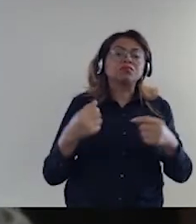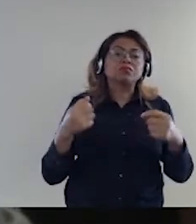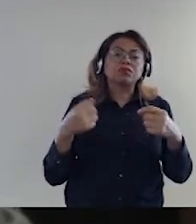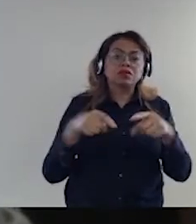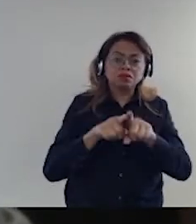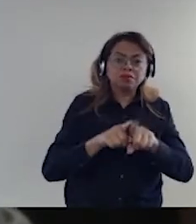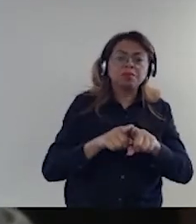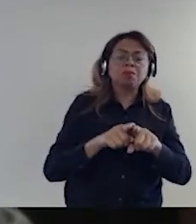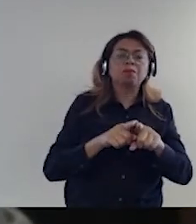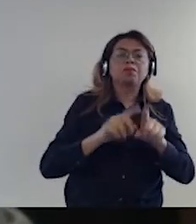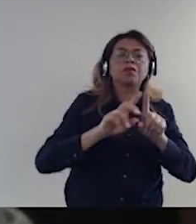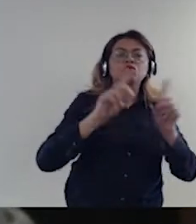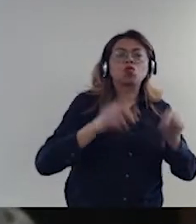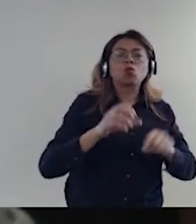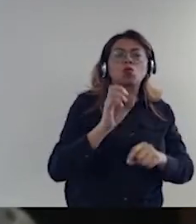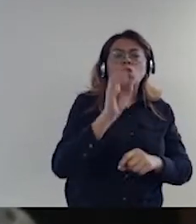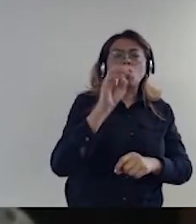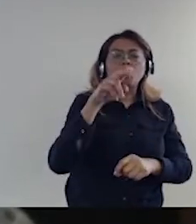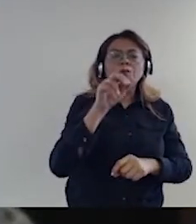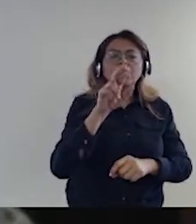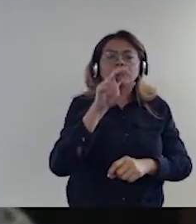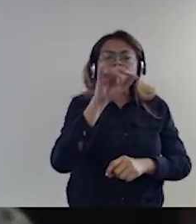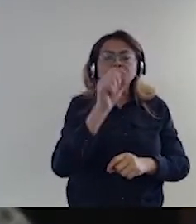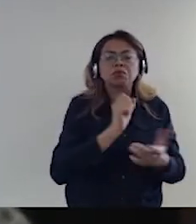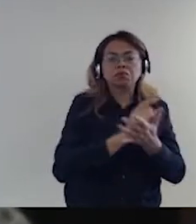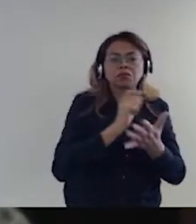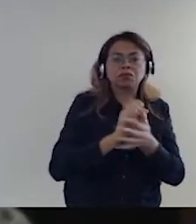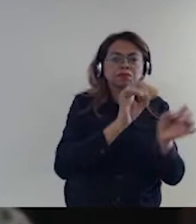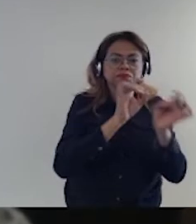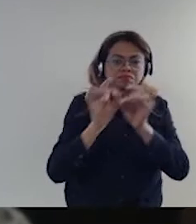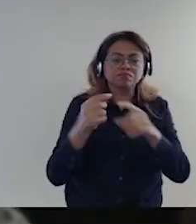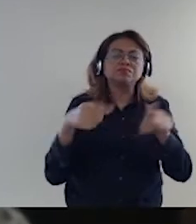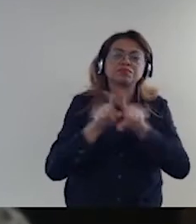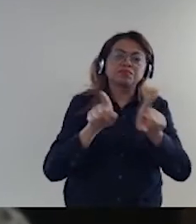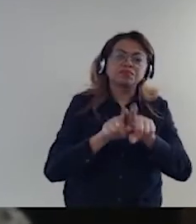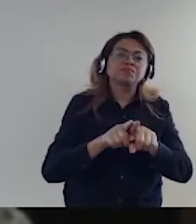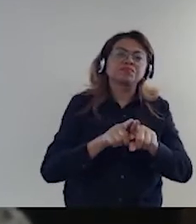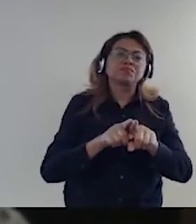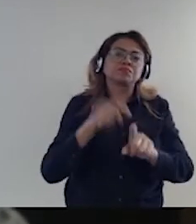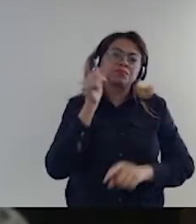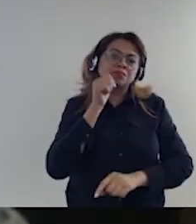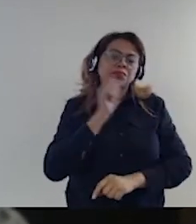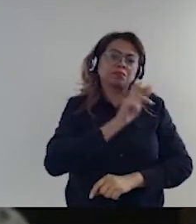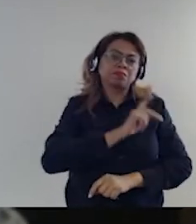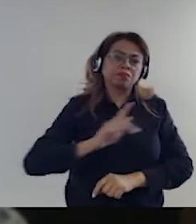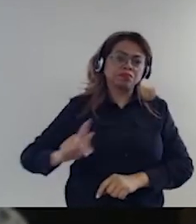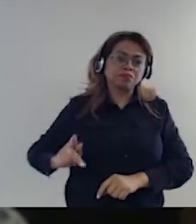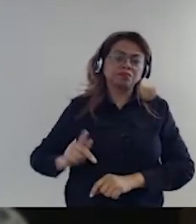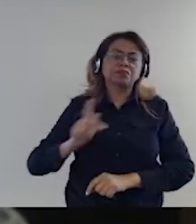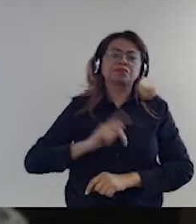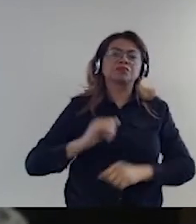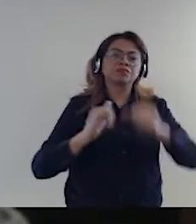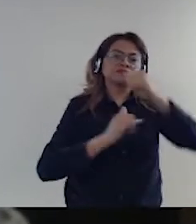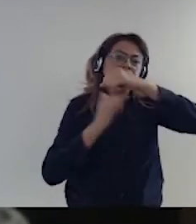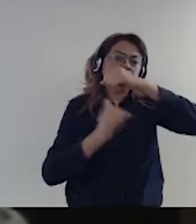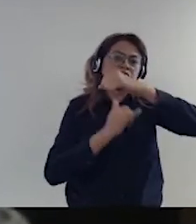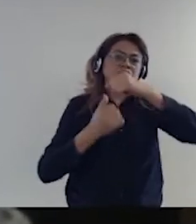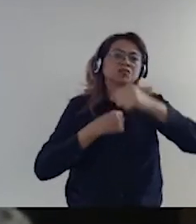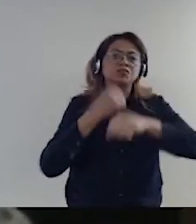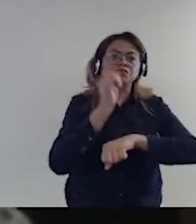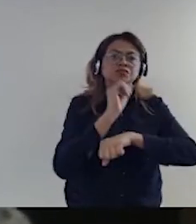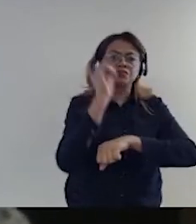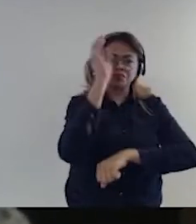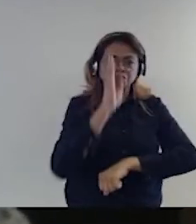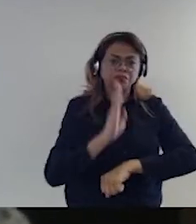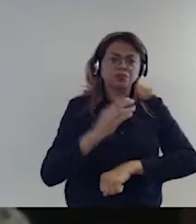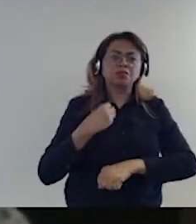de Comércio e Indústria Portuguesa, é presidente do Instituto de Direito Brasileiro da Faculdade de Direito da Universidade de Lisboa e é